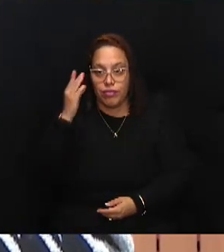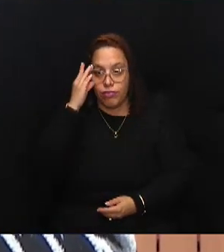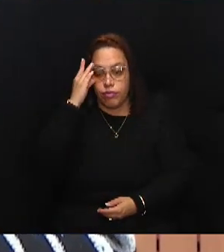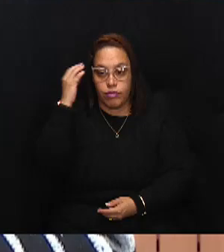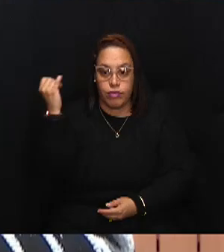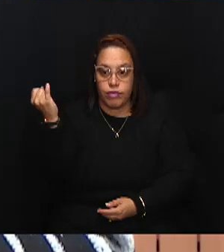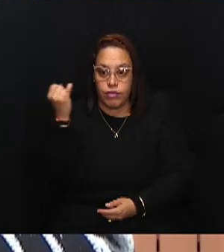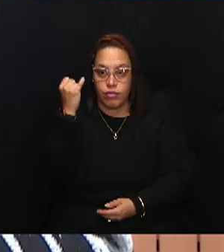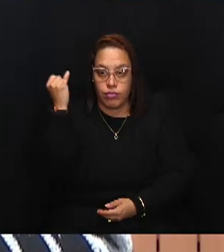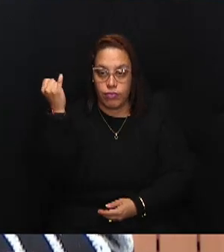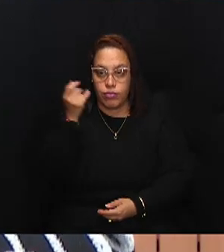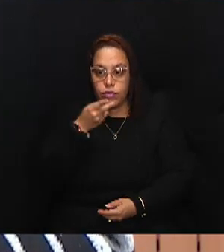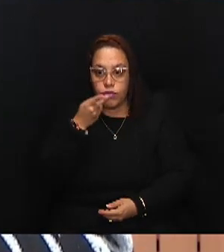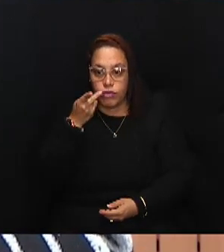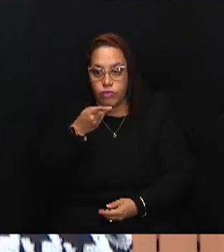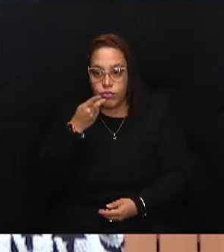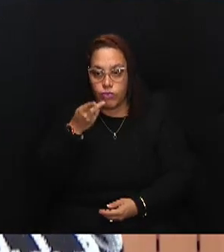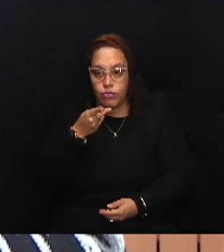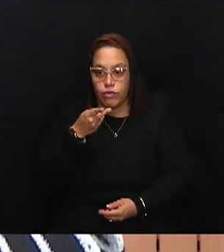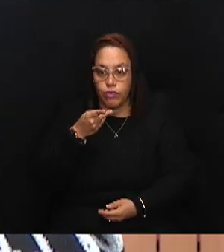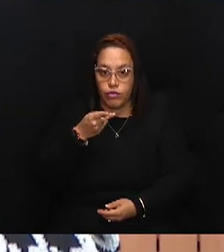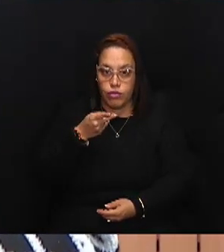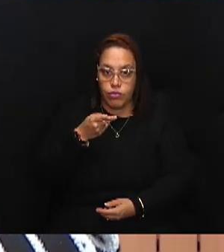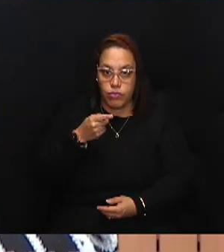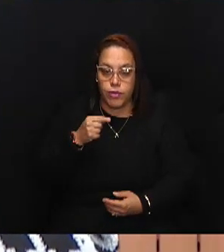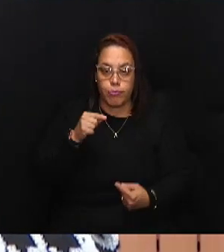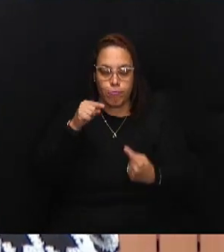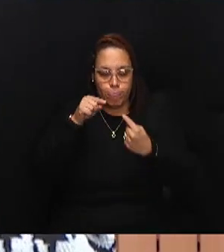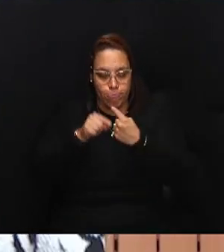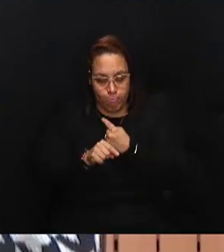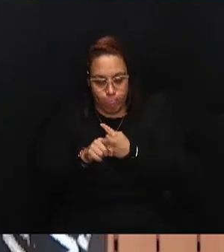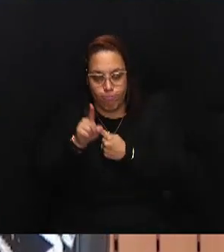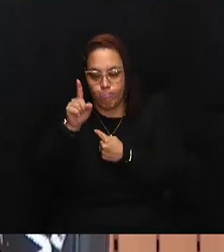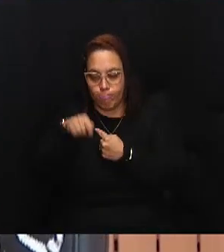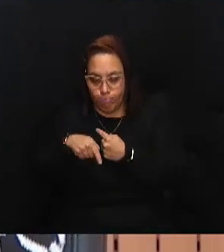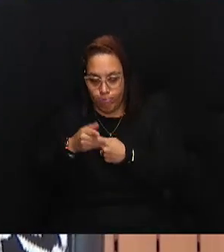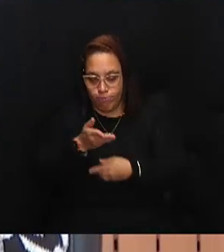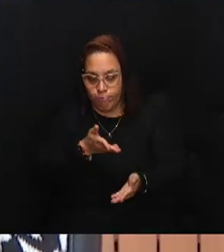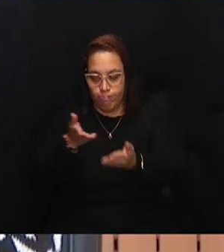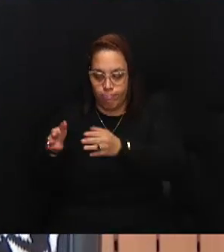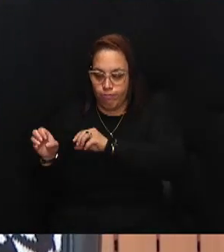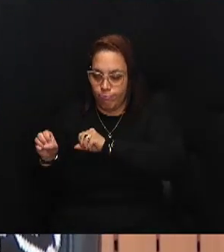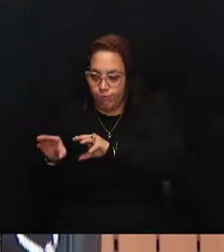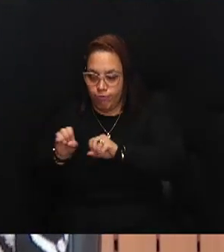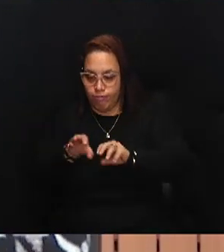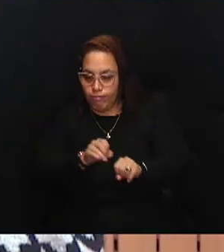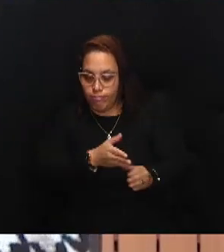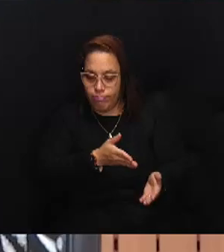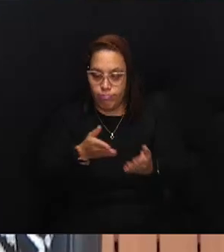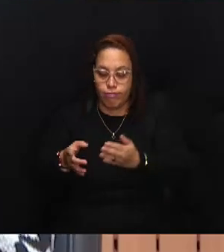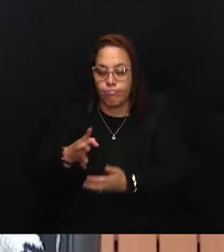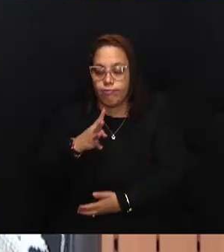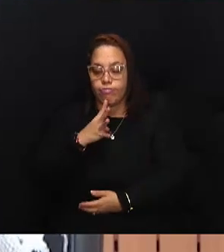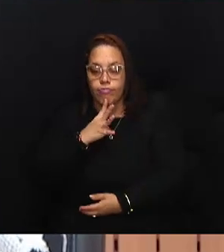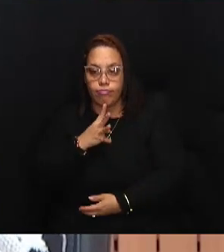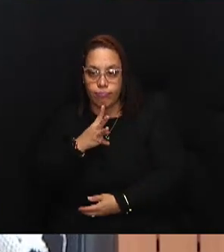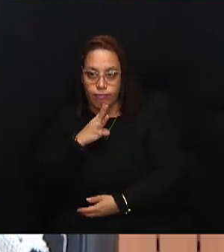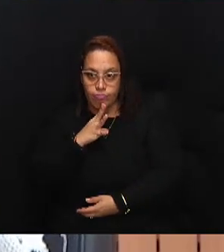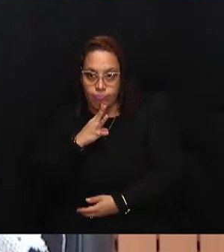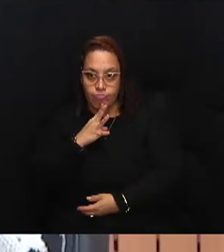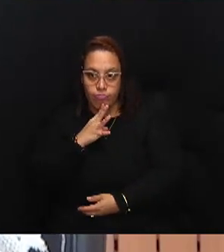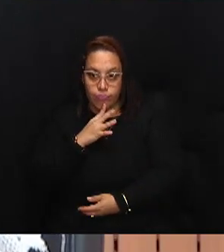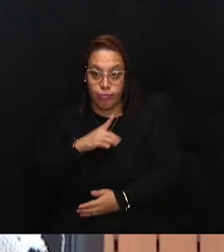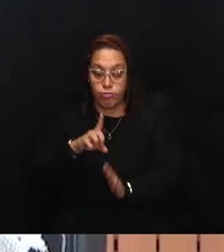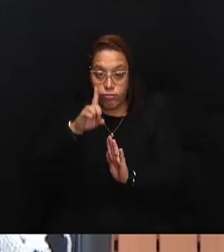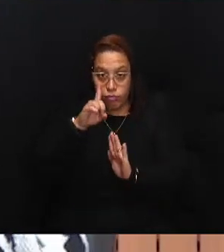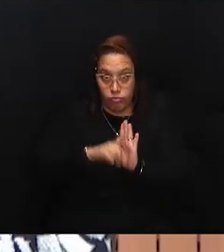gente fala de combate, é isso, é passar a educação, é passar o conhecimento e passar os